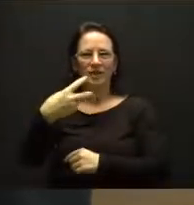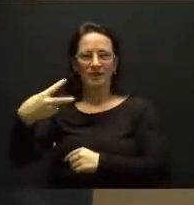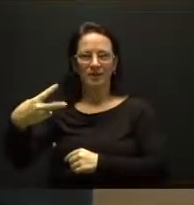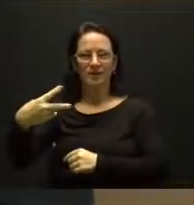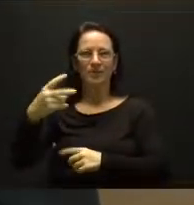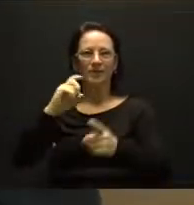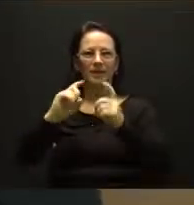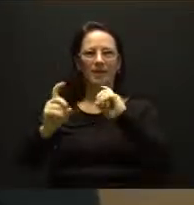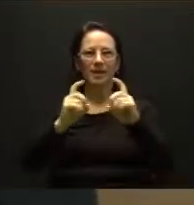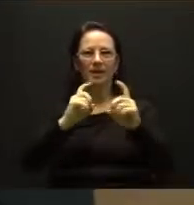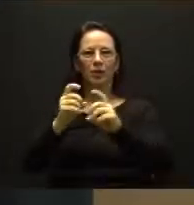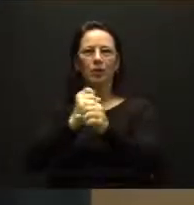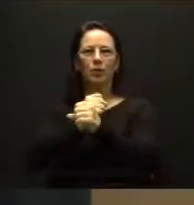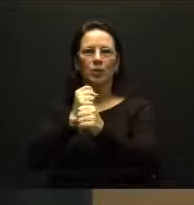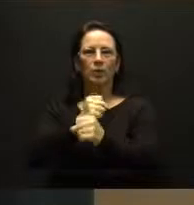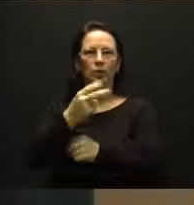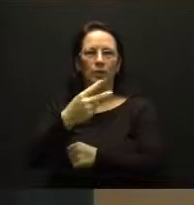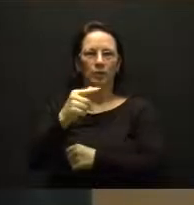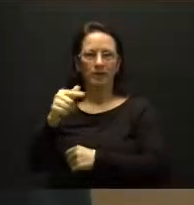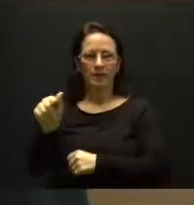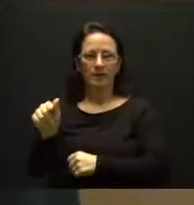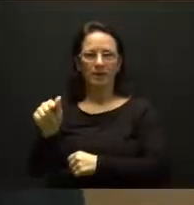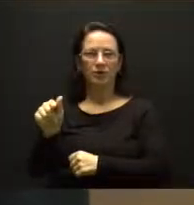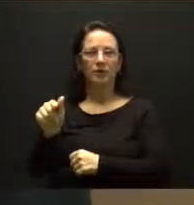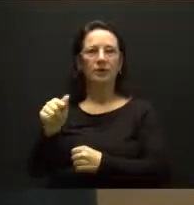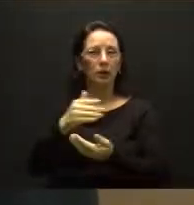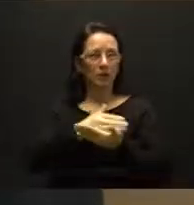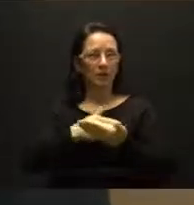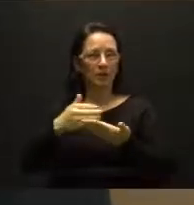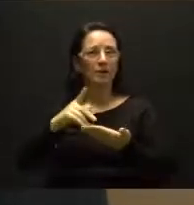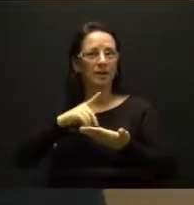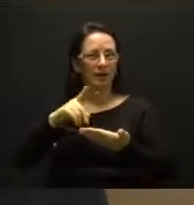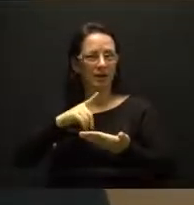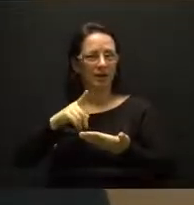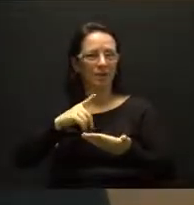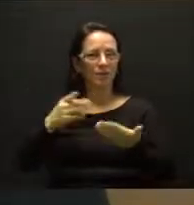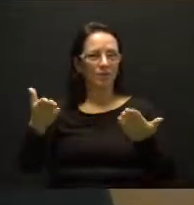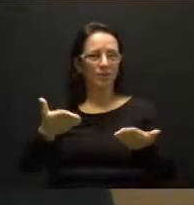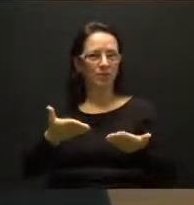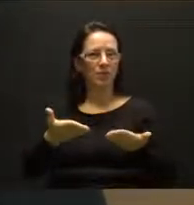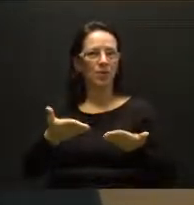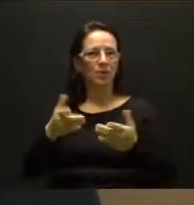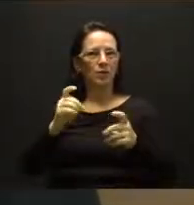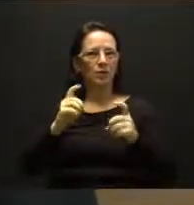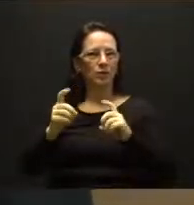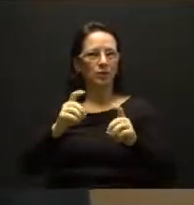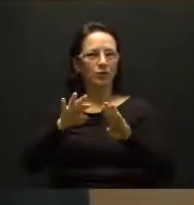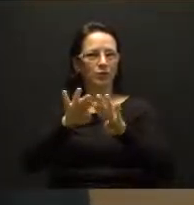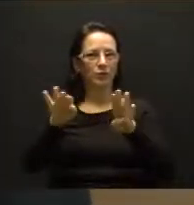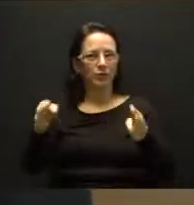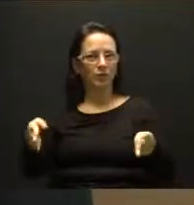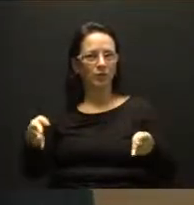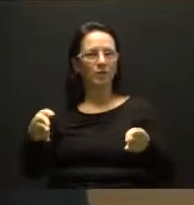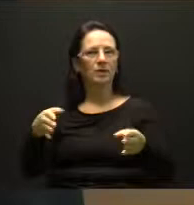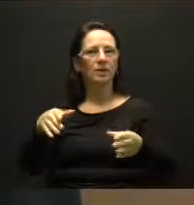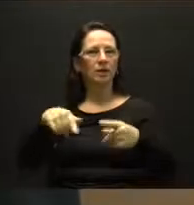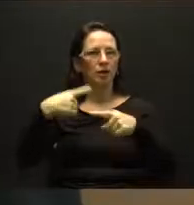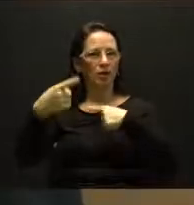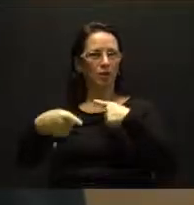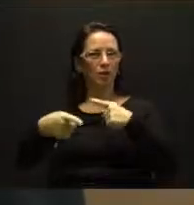sessão ordinária de 2010 inicialmente queremos expediente voltado para o trabalho das mesmas ea água pode então